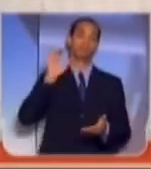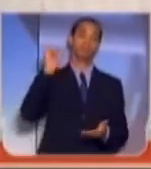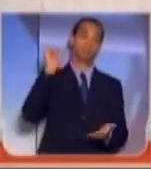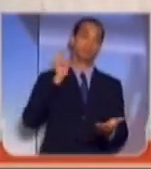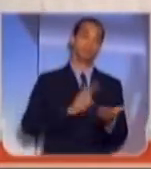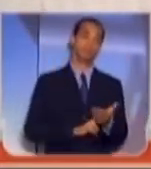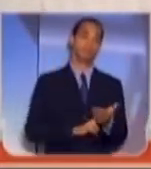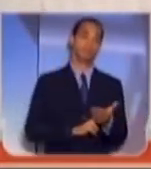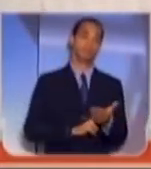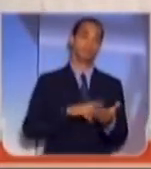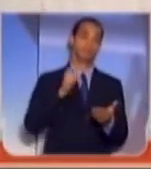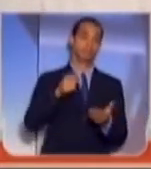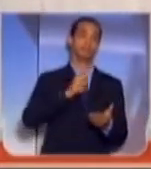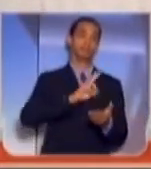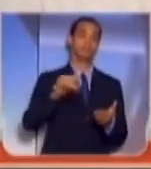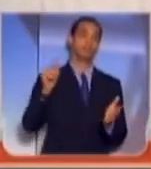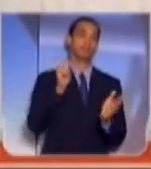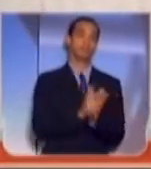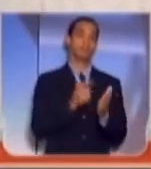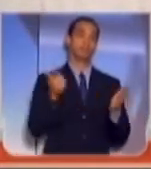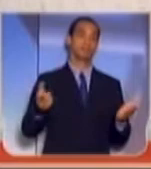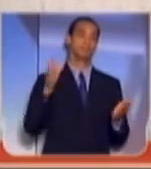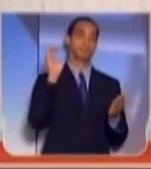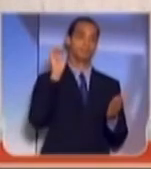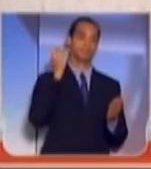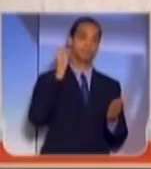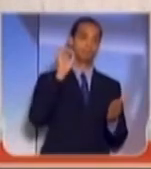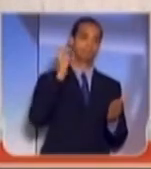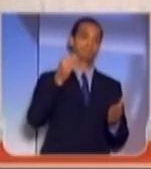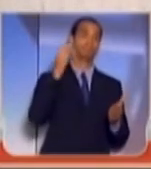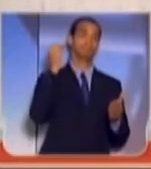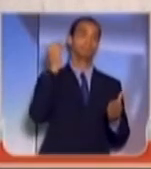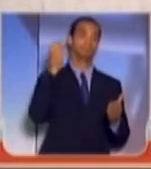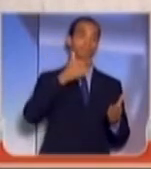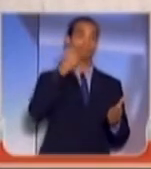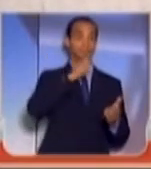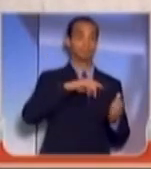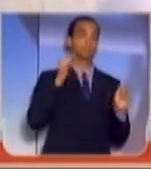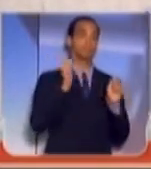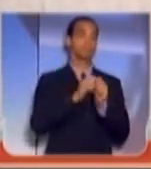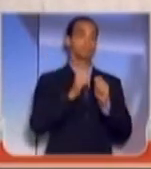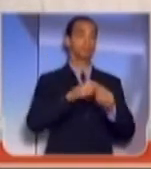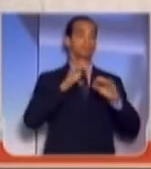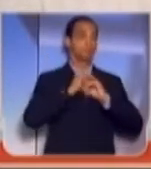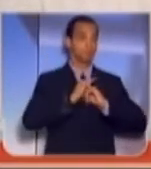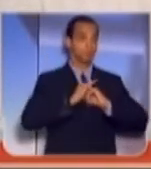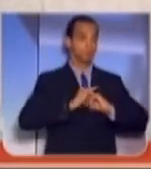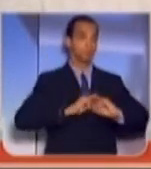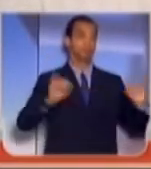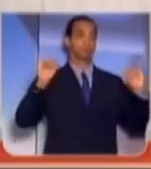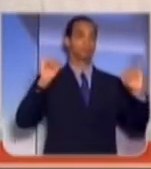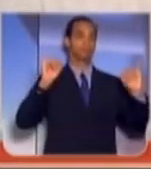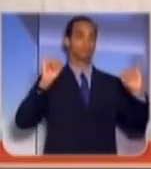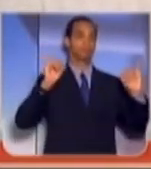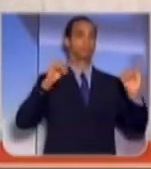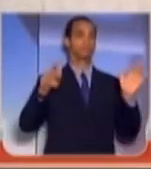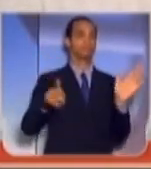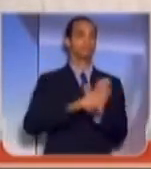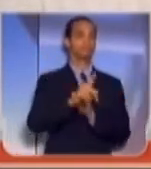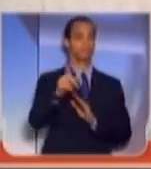indicação será publicada no Diário Oficial para tornar publicar essa reivindicação